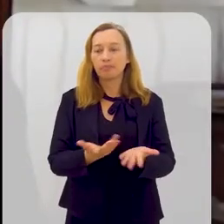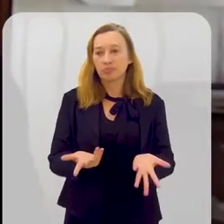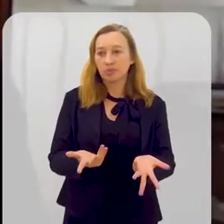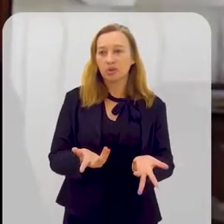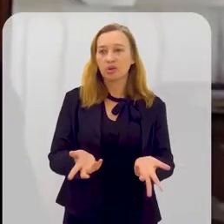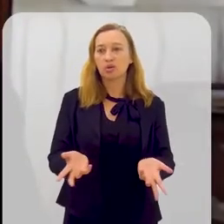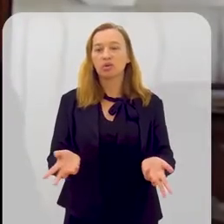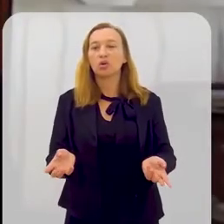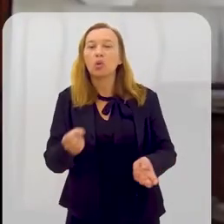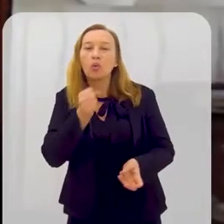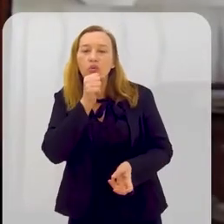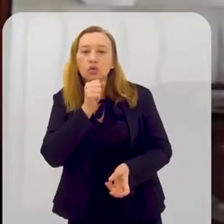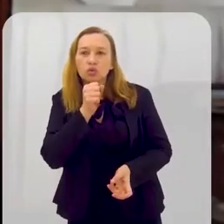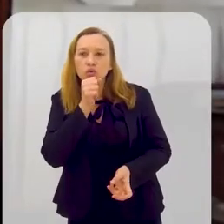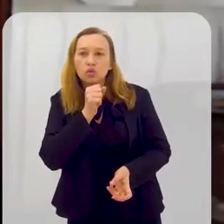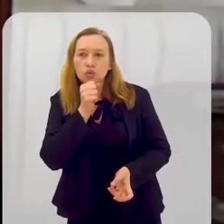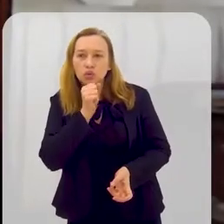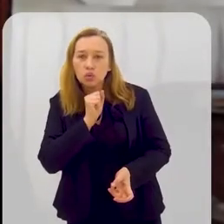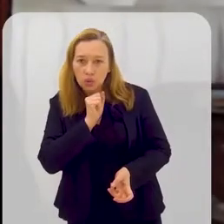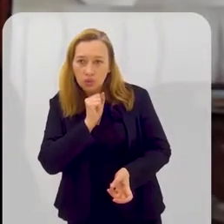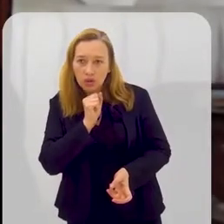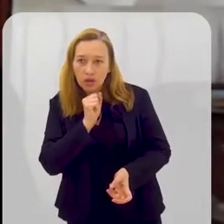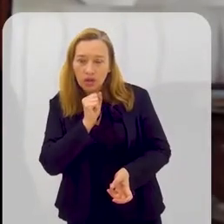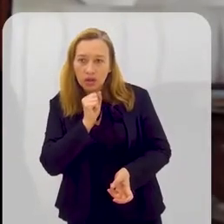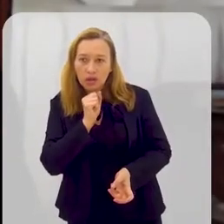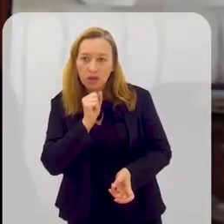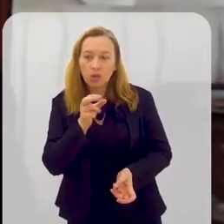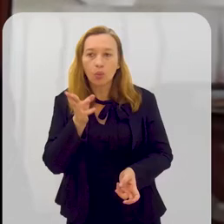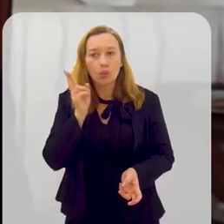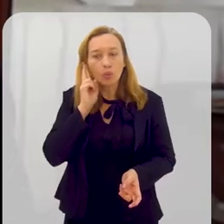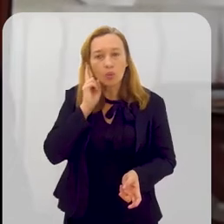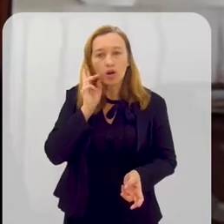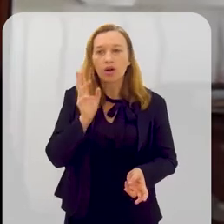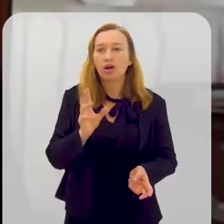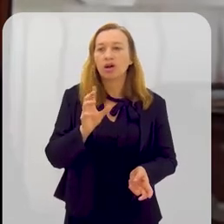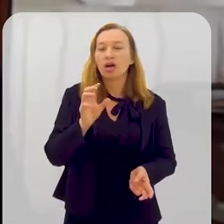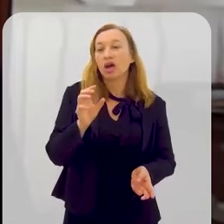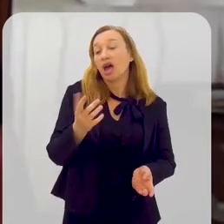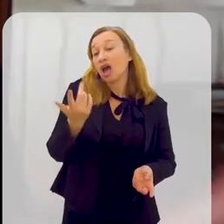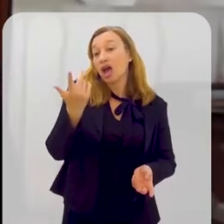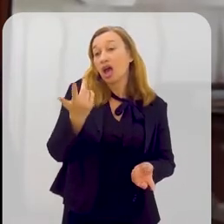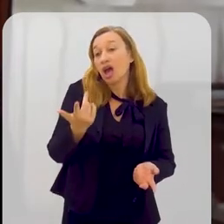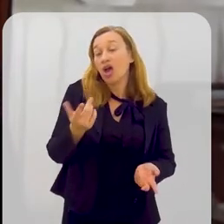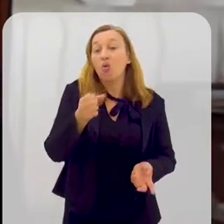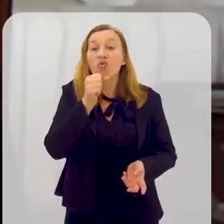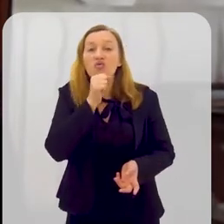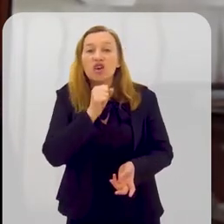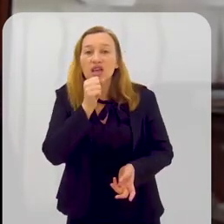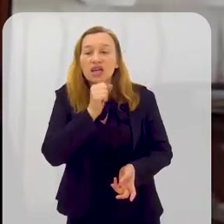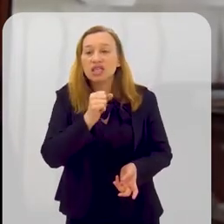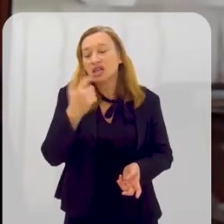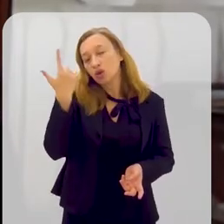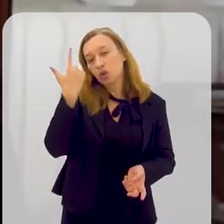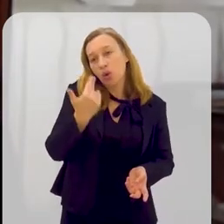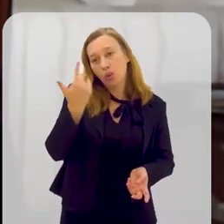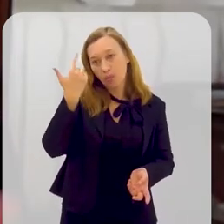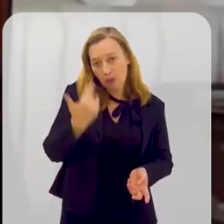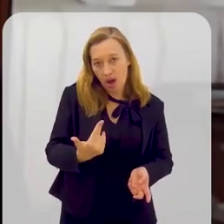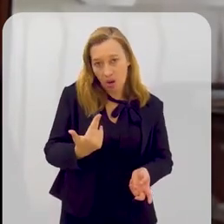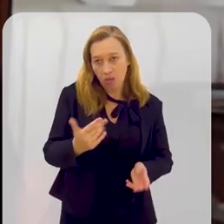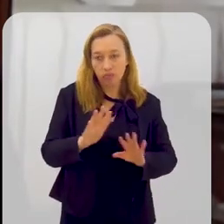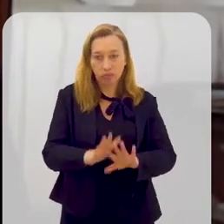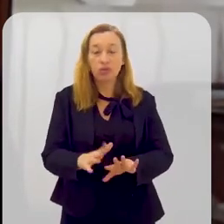perda auditiva no idoso é chamada presb e a cozinha é natural do envelhecimento